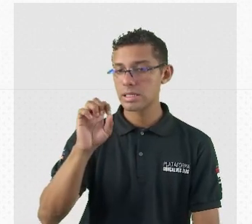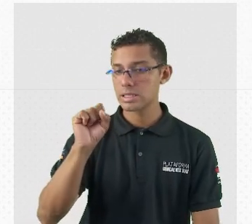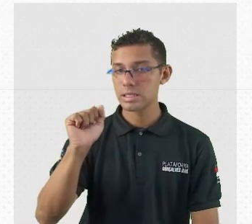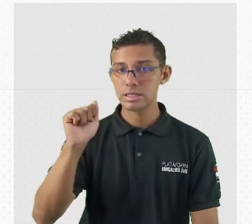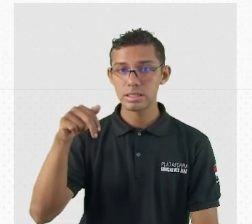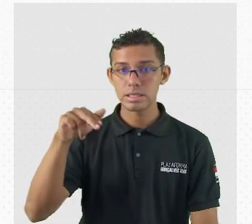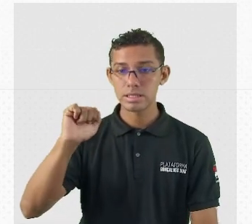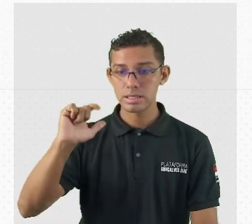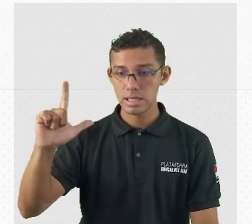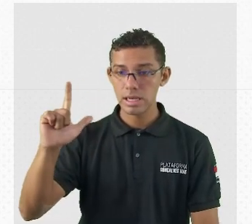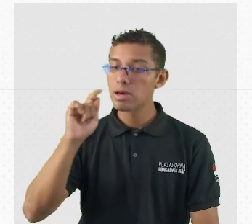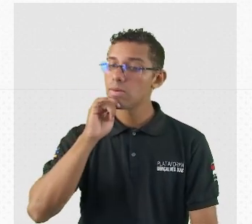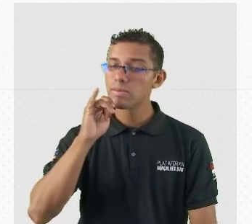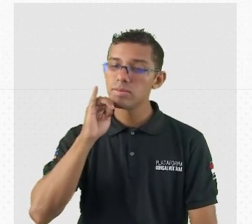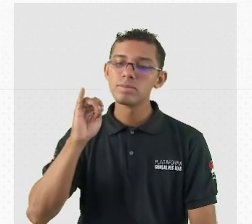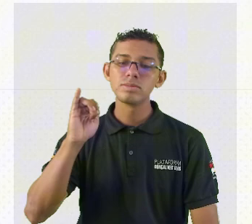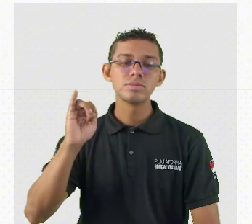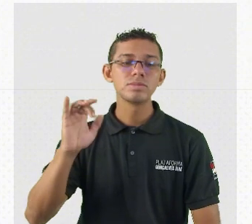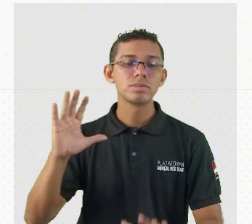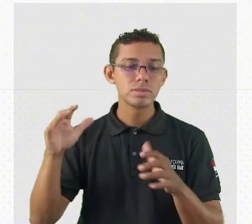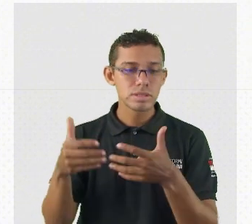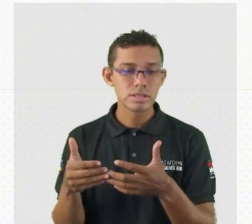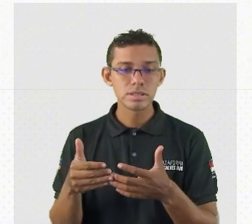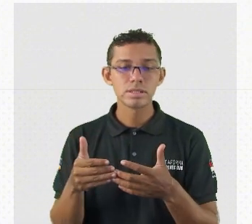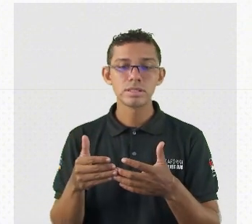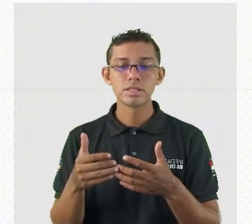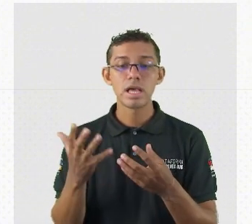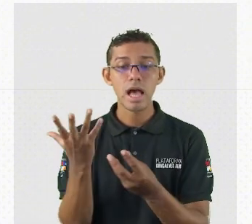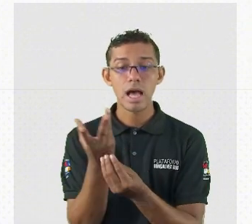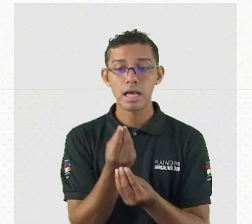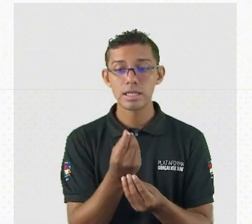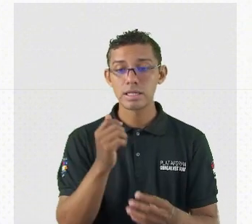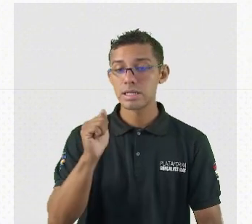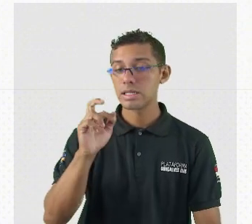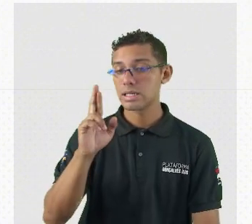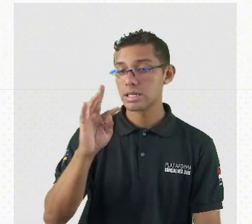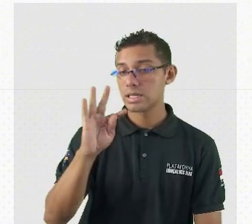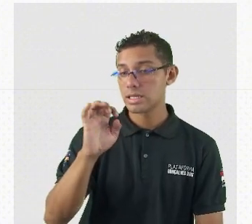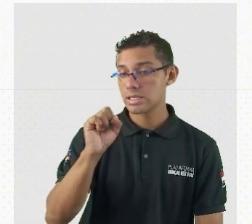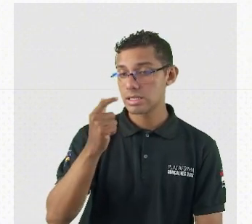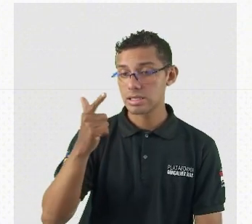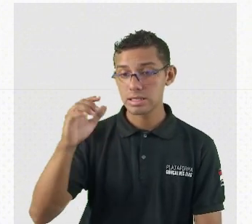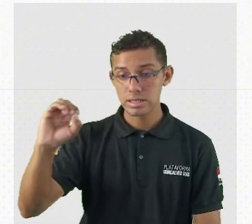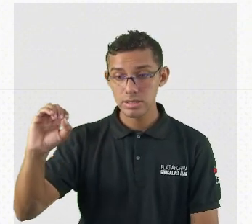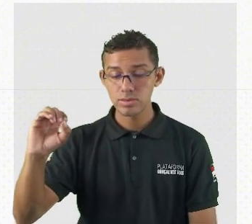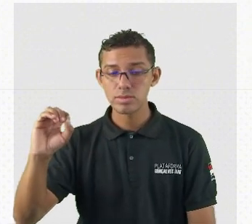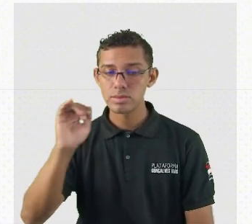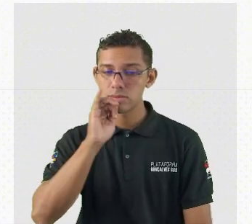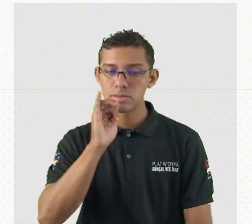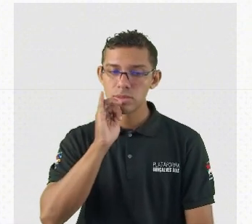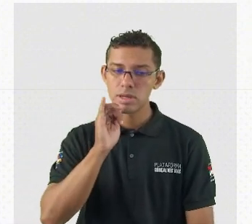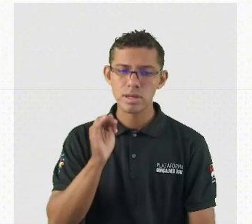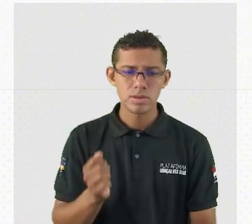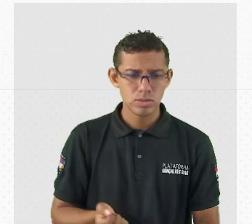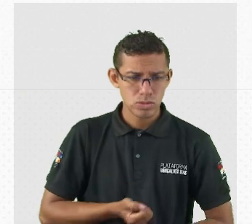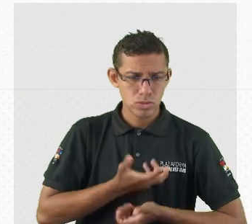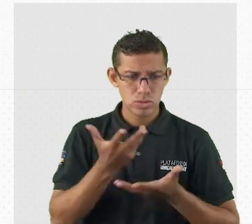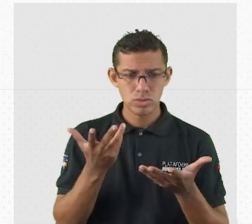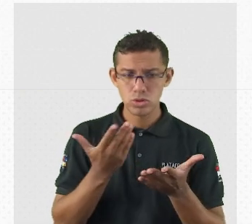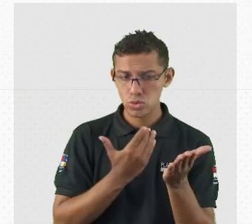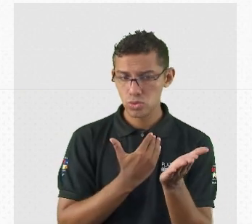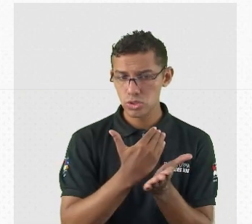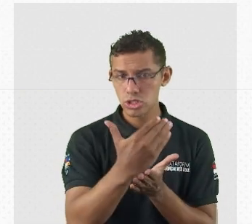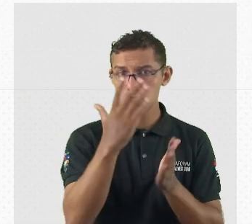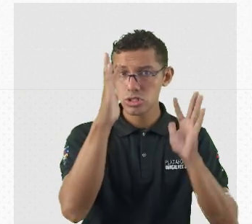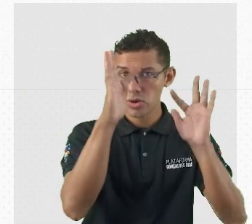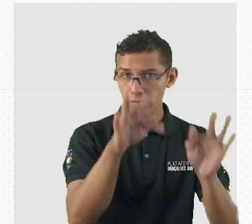manual, tá? Que vem da ideia da palavra do artesão, que vem da palavra arte, ou seja, a pessoa construía o processo do início